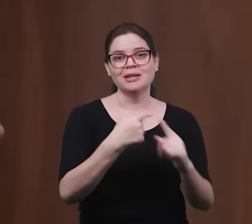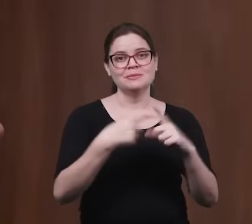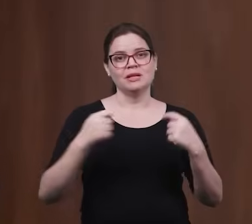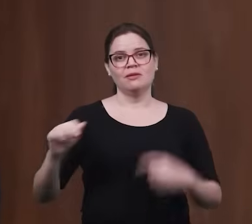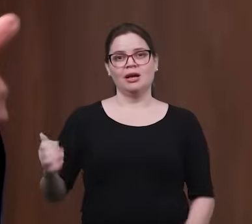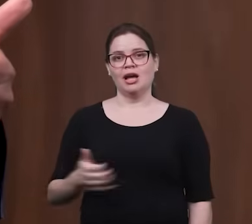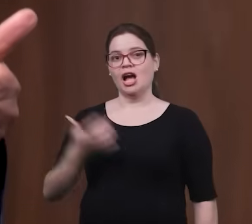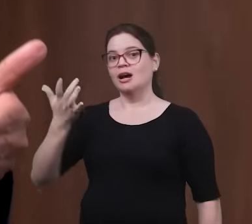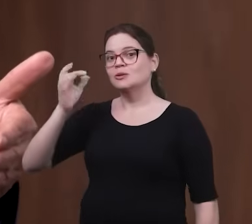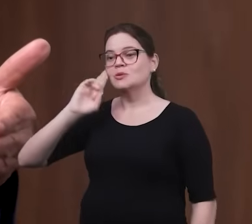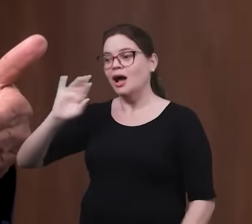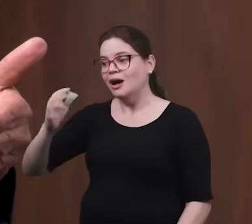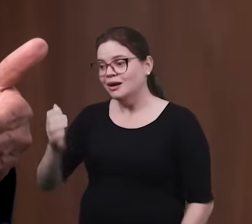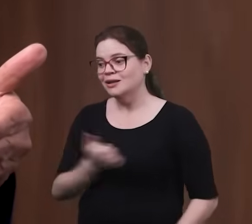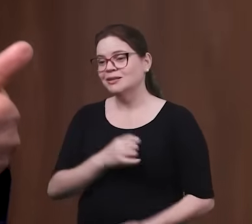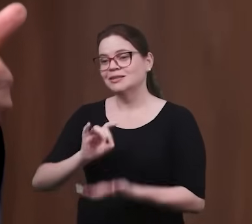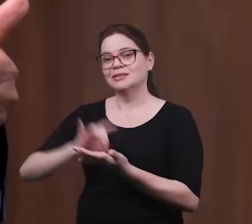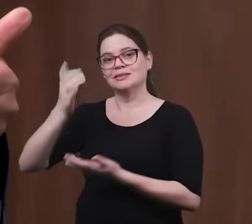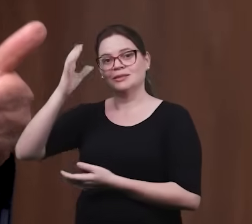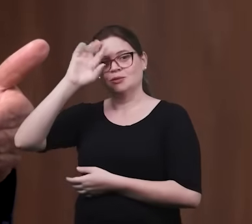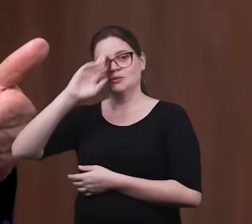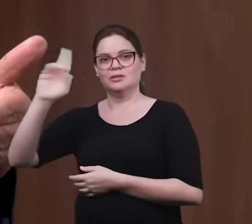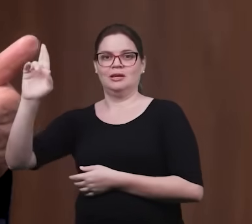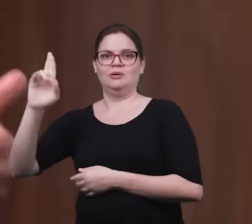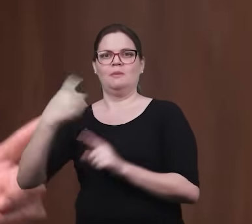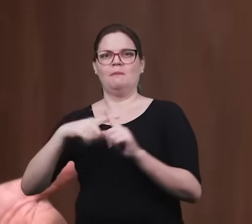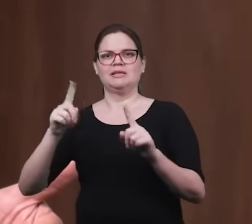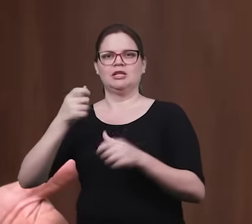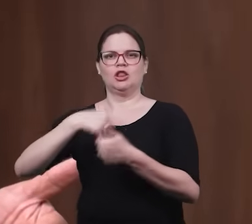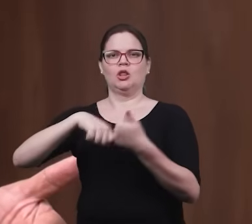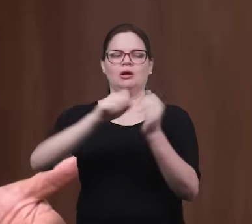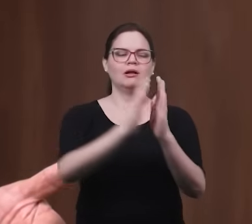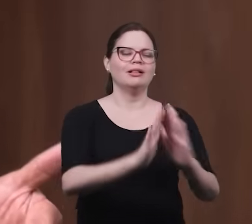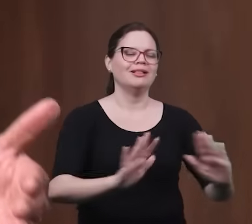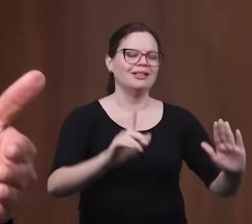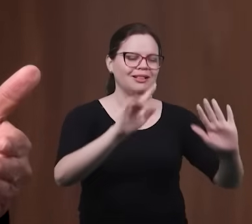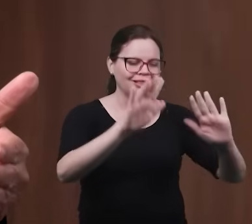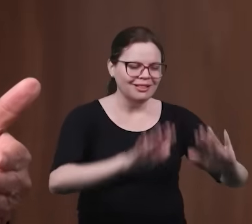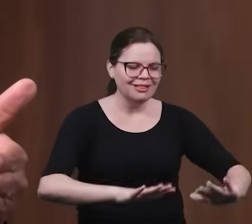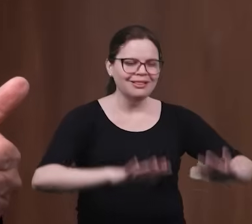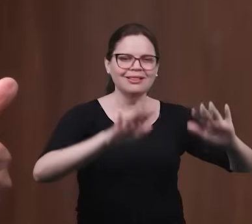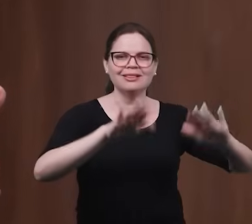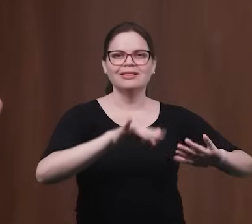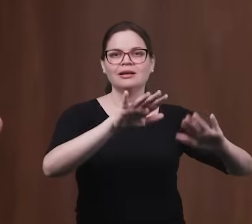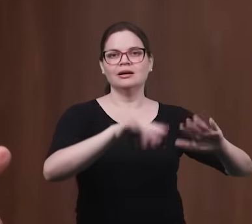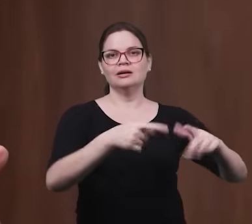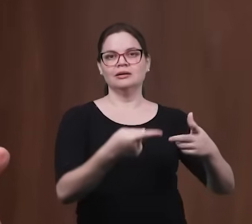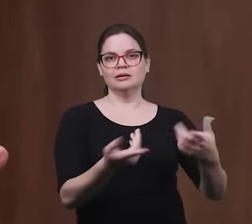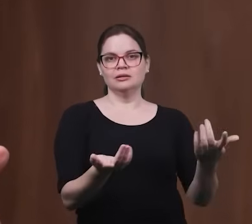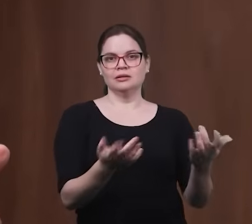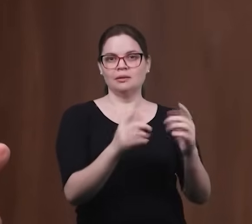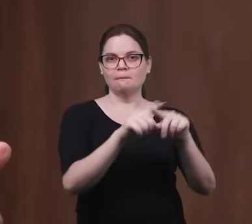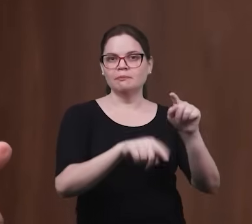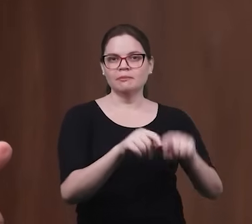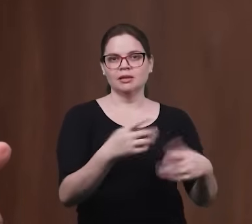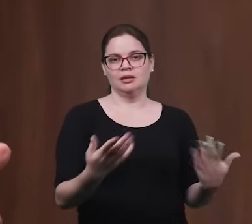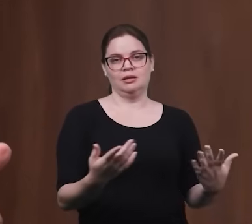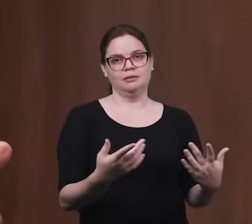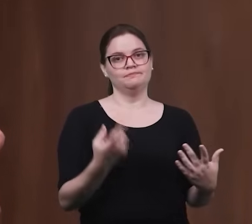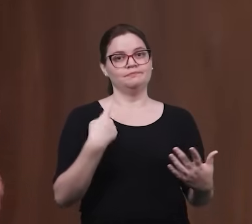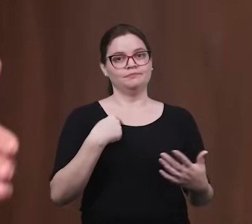espiritual, eles queriam fazer aquilo ficar material. E é sempre assim. Quando o homem desvia da verdadeira